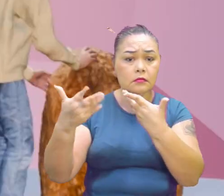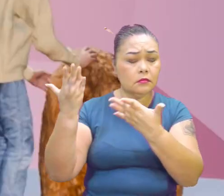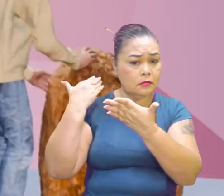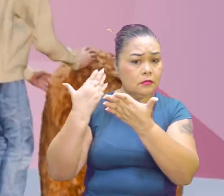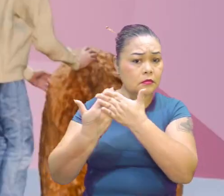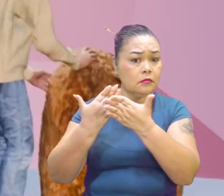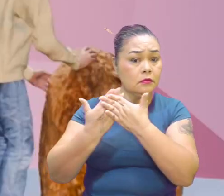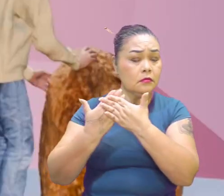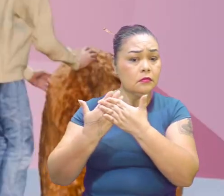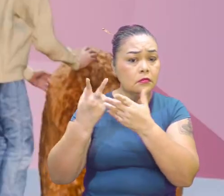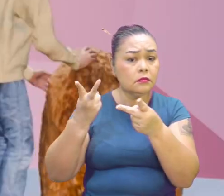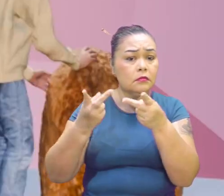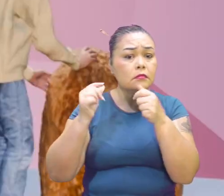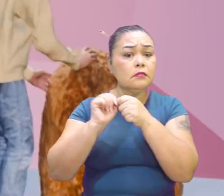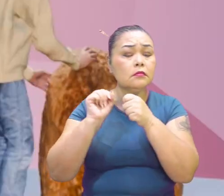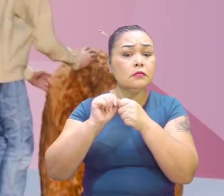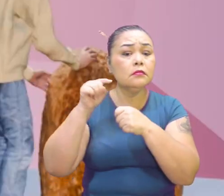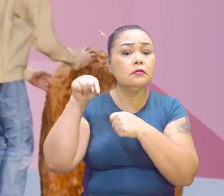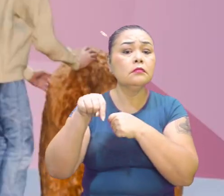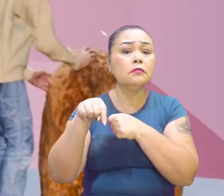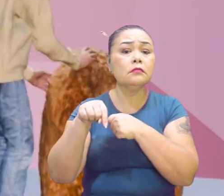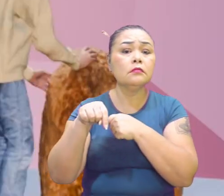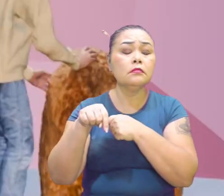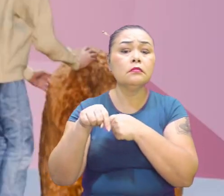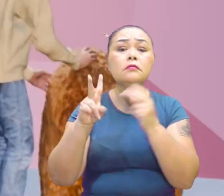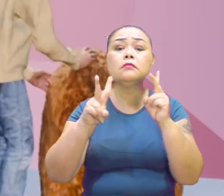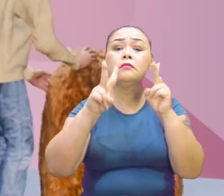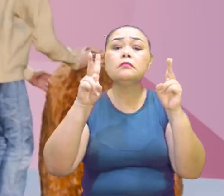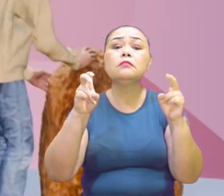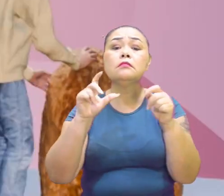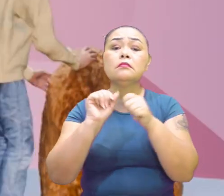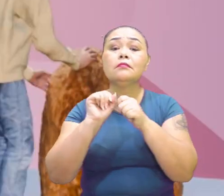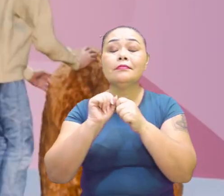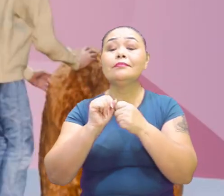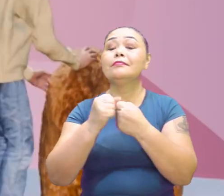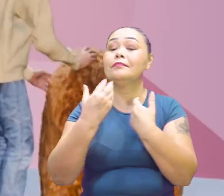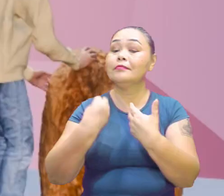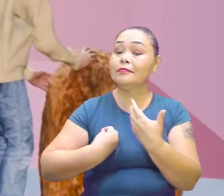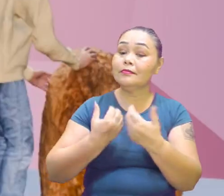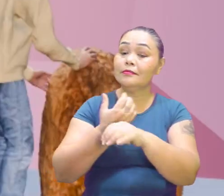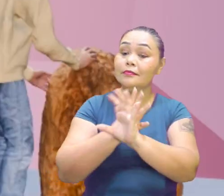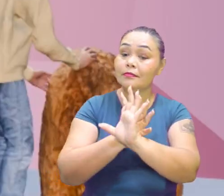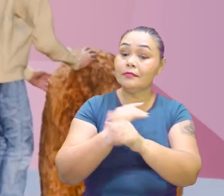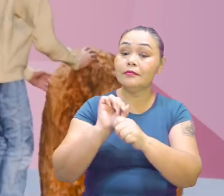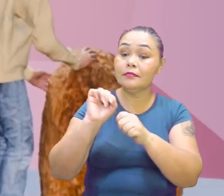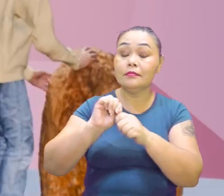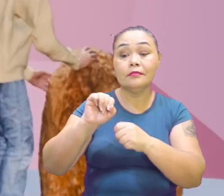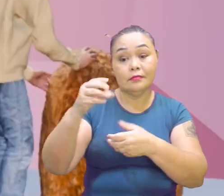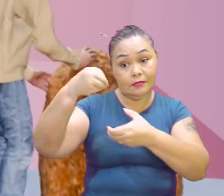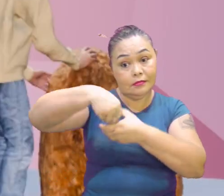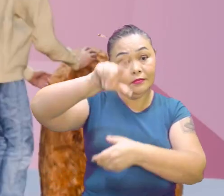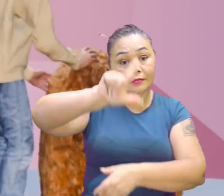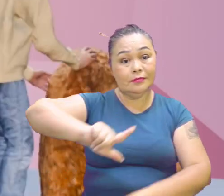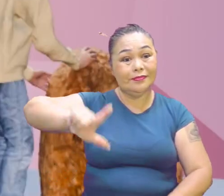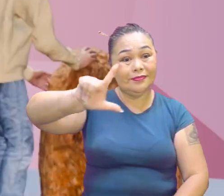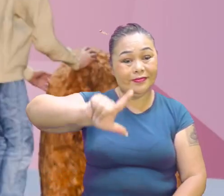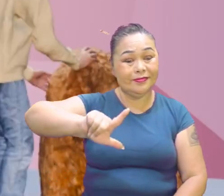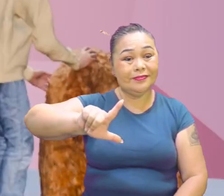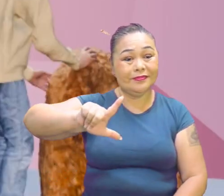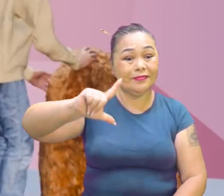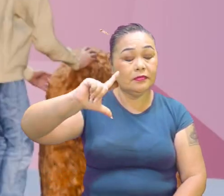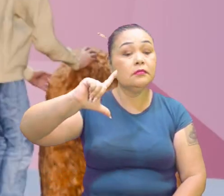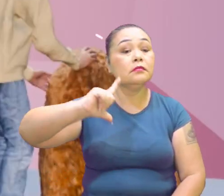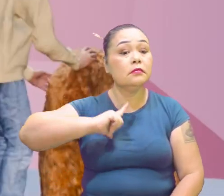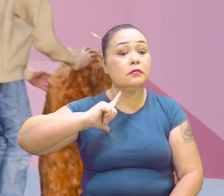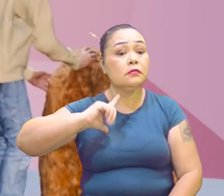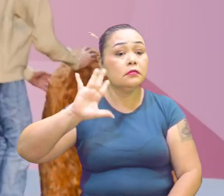outras aulas, perceberam? Ali falava-se muito sobre vidas secas, a nossa literatura, e Graciliano sempre, Ramos.